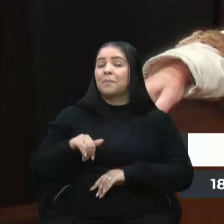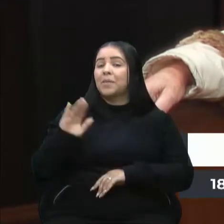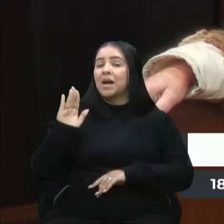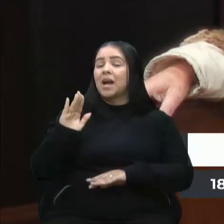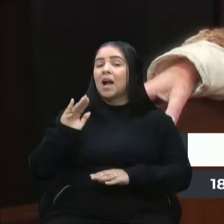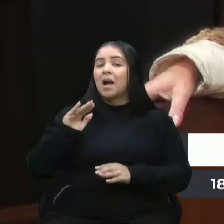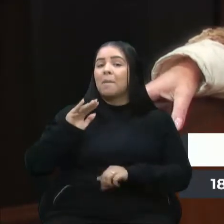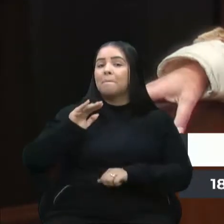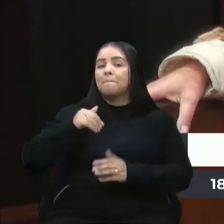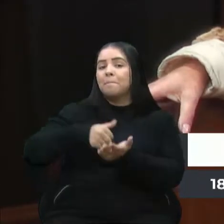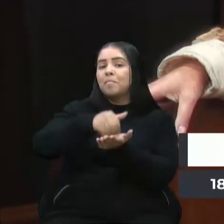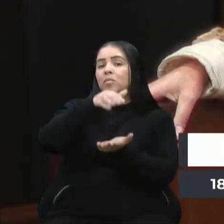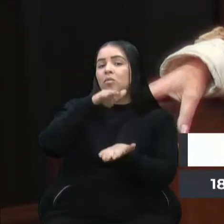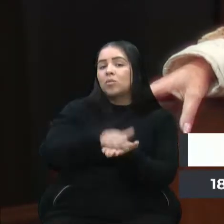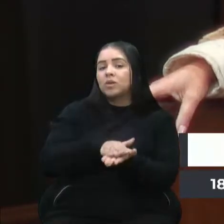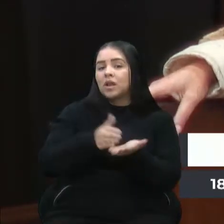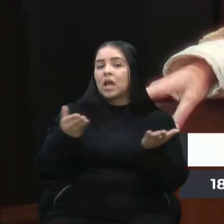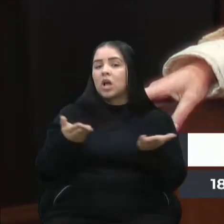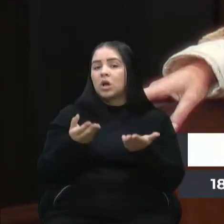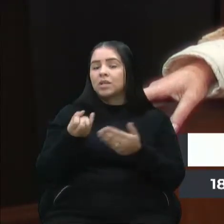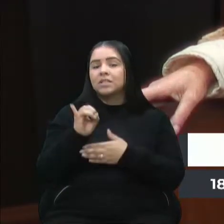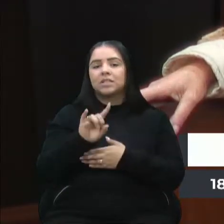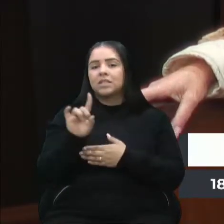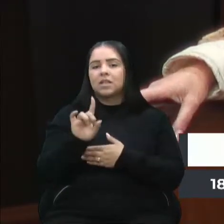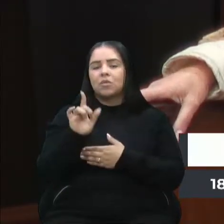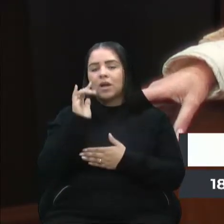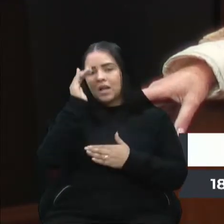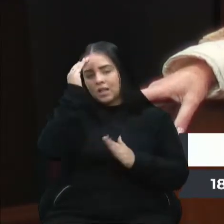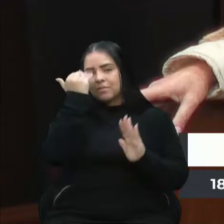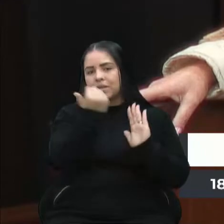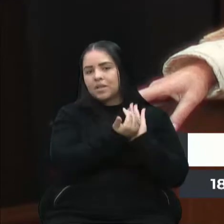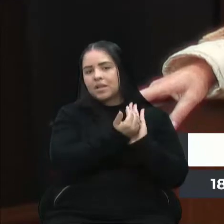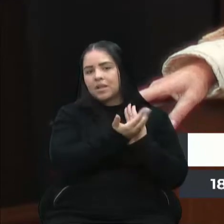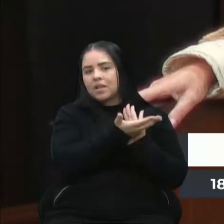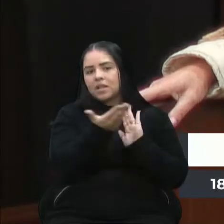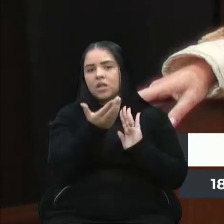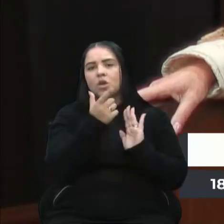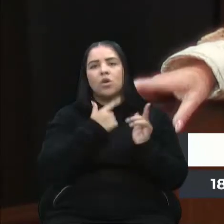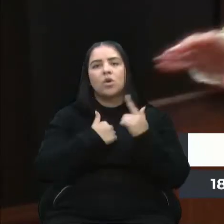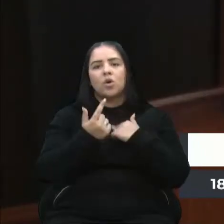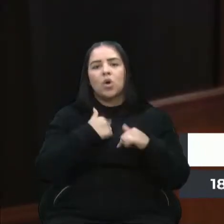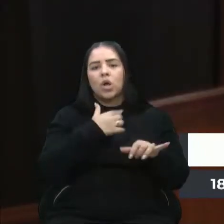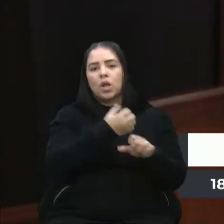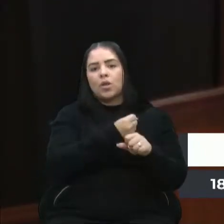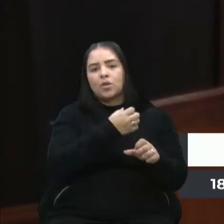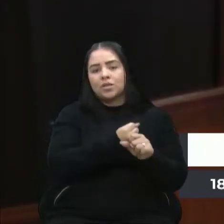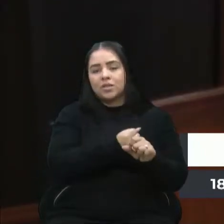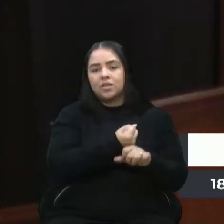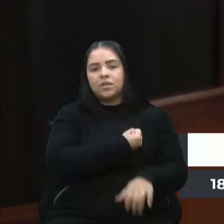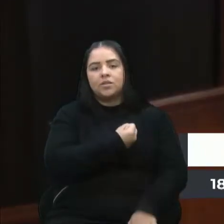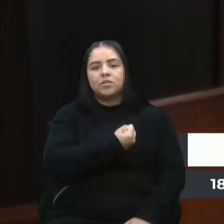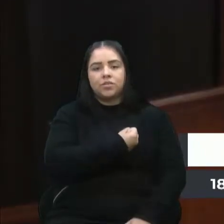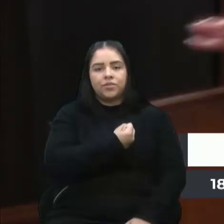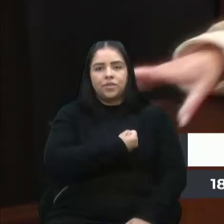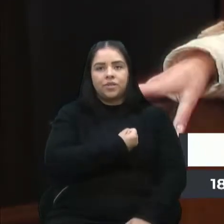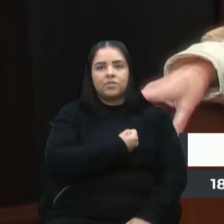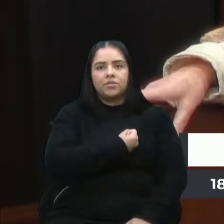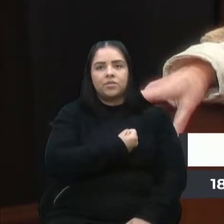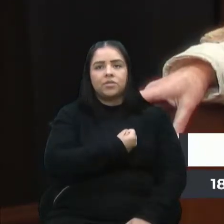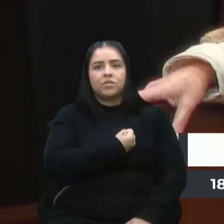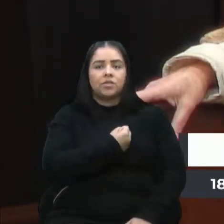partir de agora, para aqueles que não cumprirem, quem gosta de cálculo e de números, e eu algumas vezes